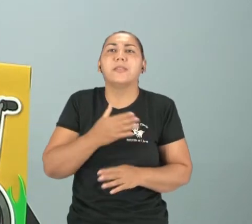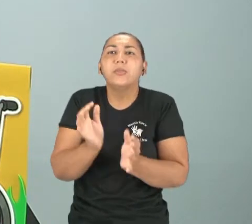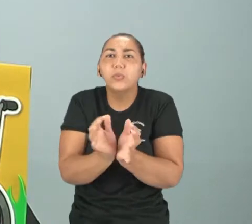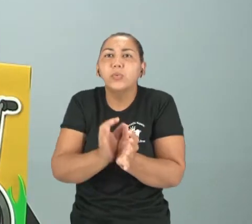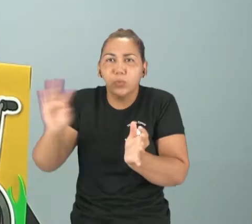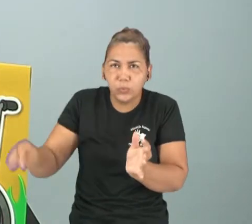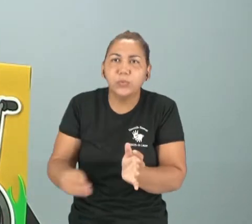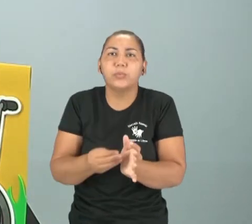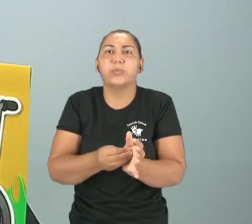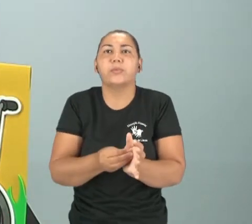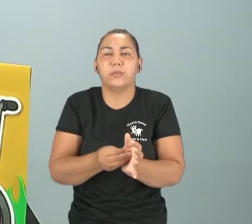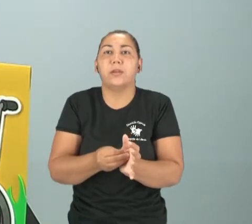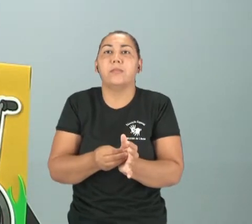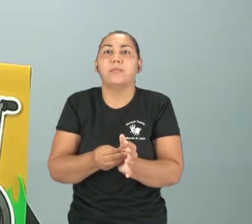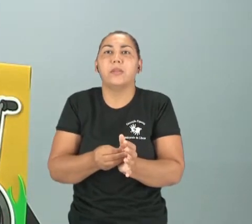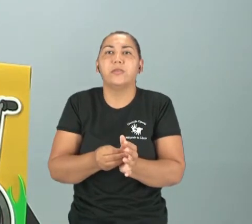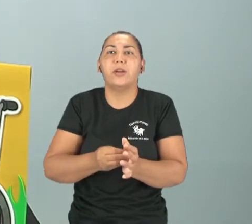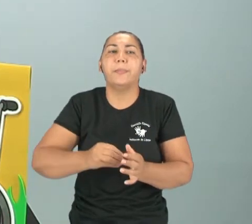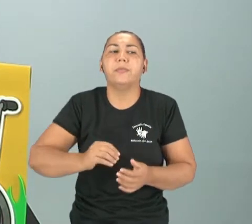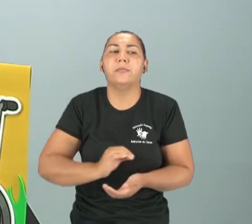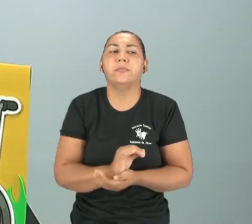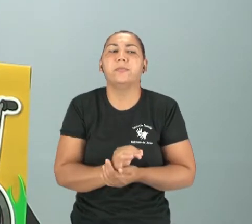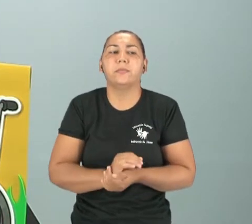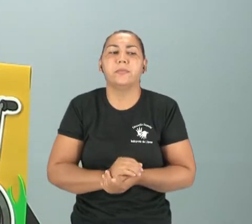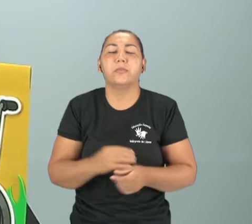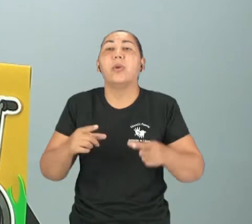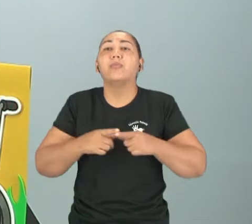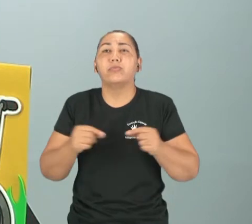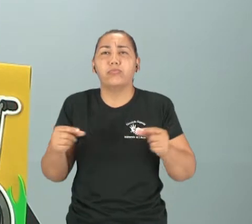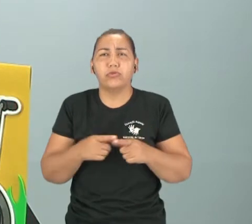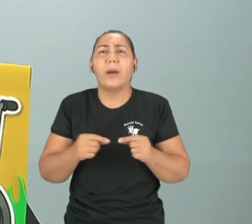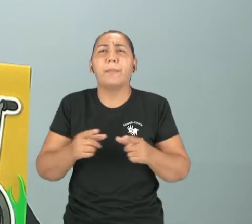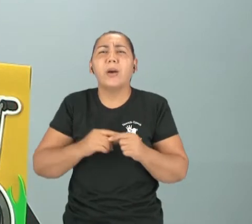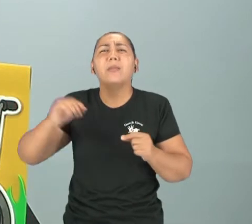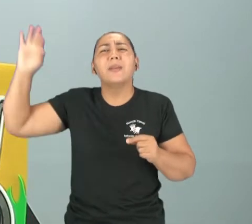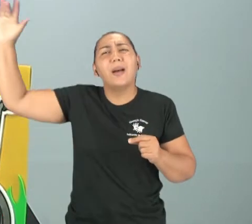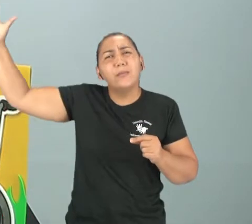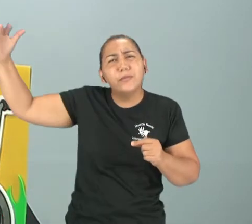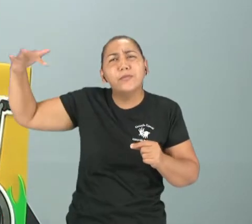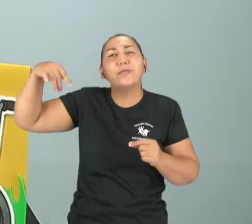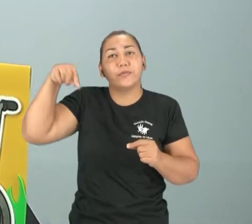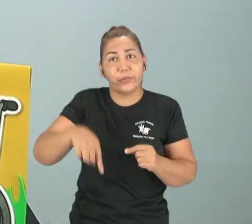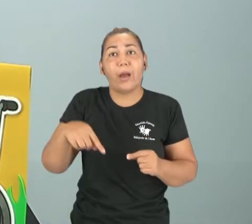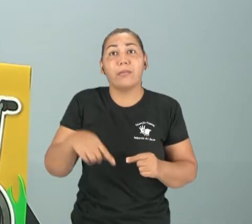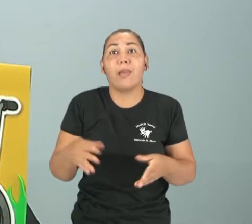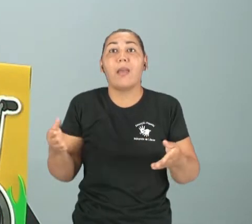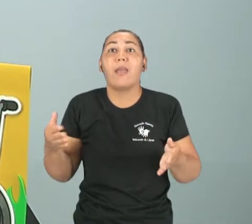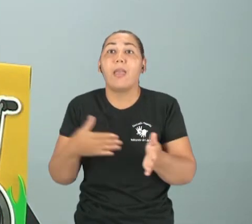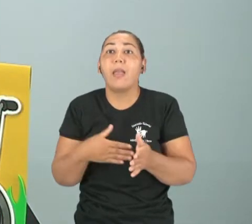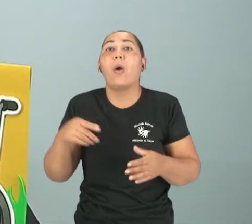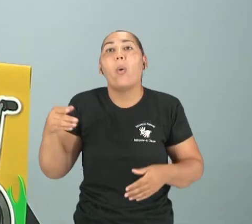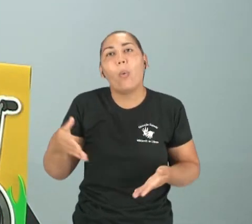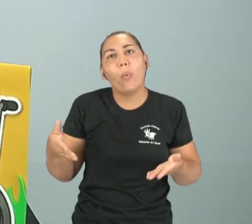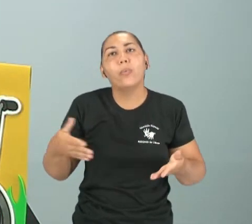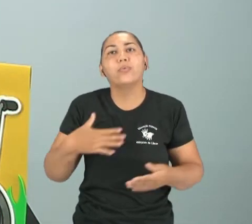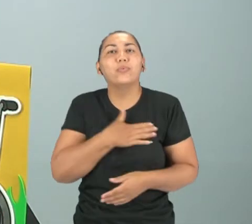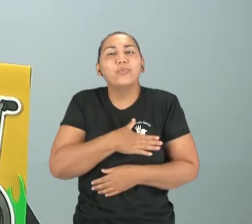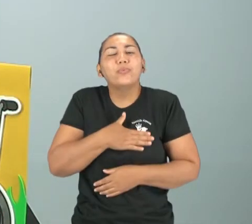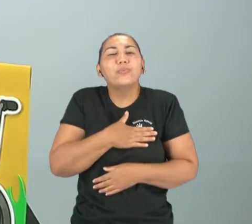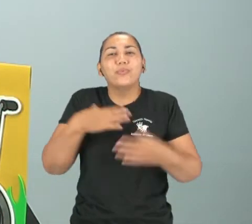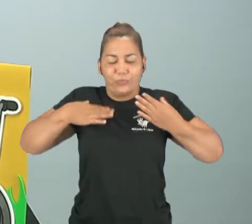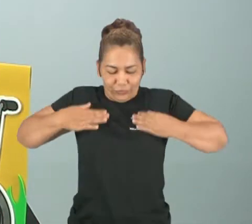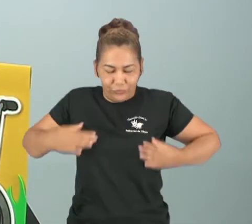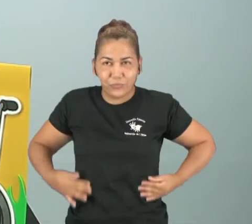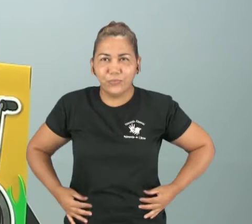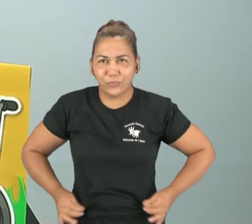hoje ela veio lá do Japão, a família dela veio toda do Japão. Até hoje ela usa as roupas, ela gosta de se vestir como japoneses, e